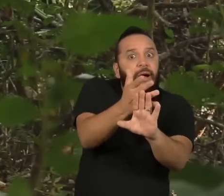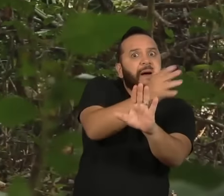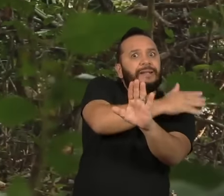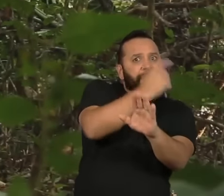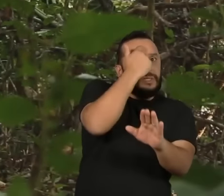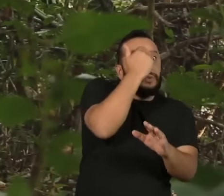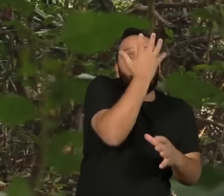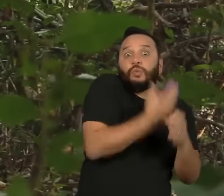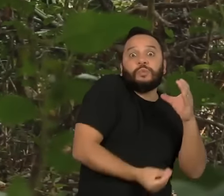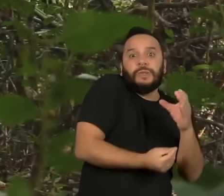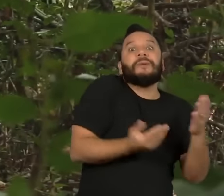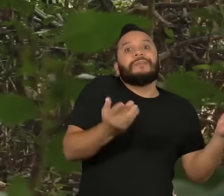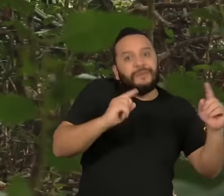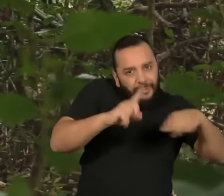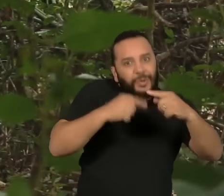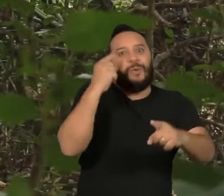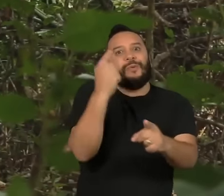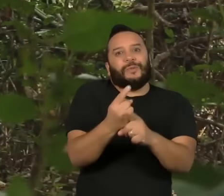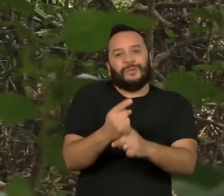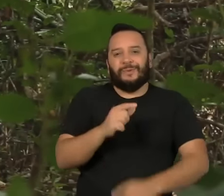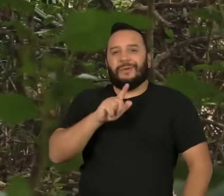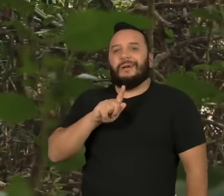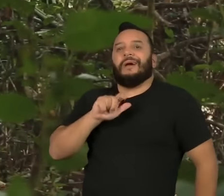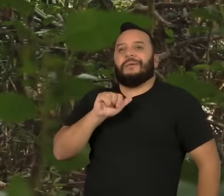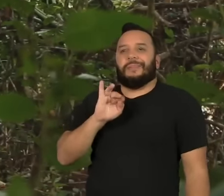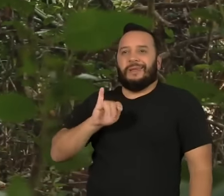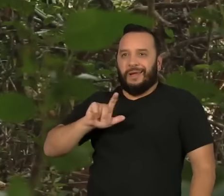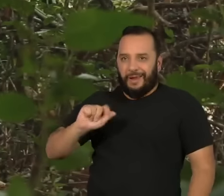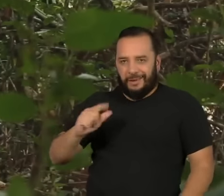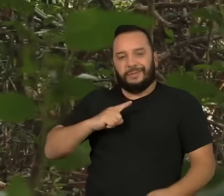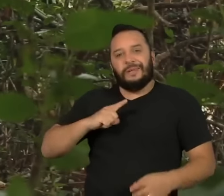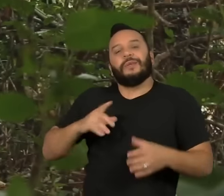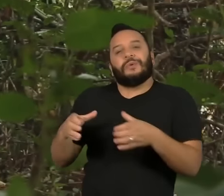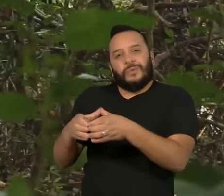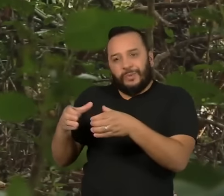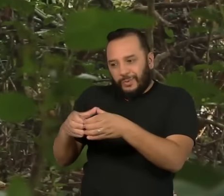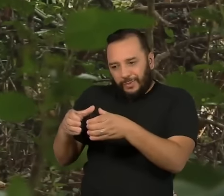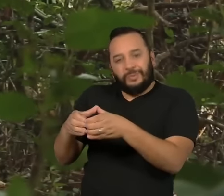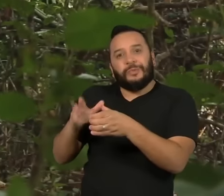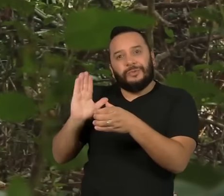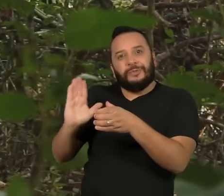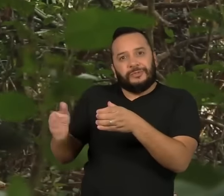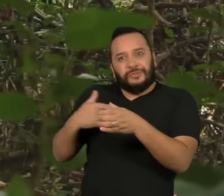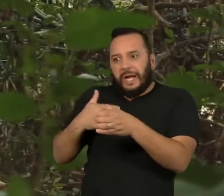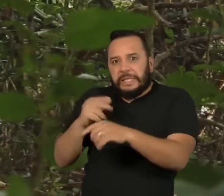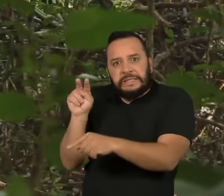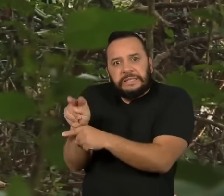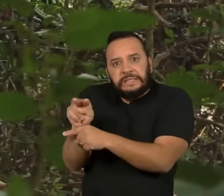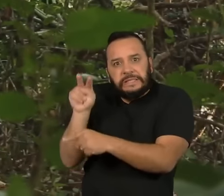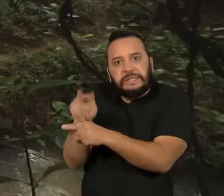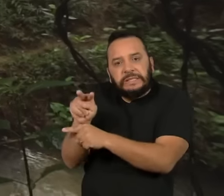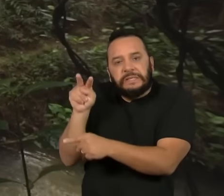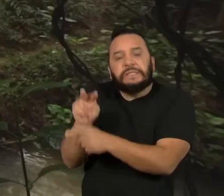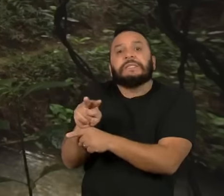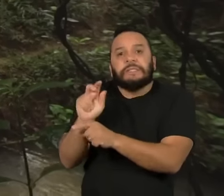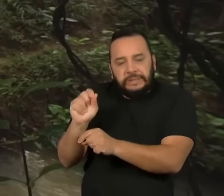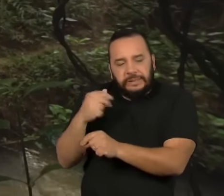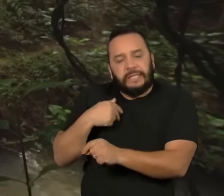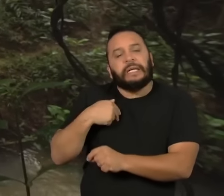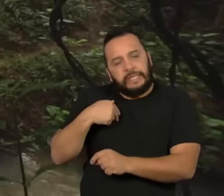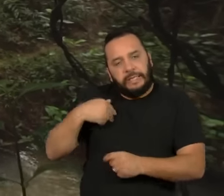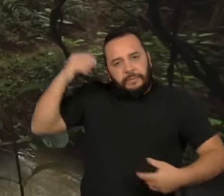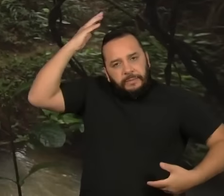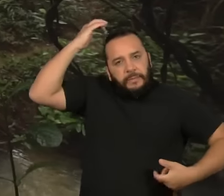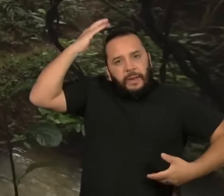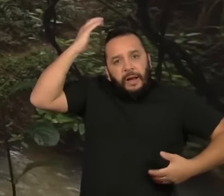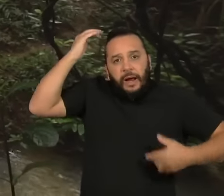bióloga Gabriela Rezende lidera a equipe do premiado Programa de Conservação do Mico-leão Preto. O projeto